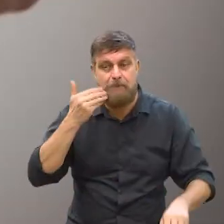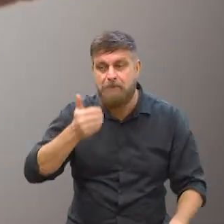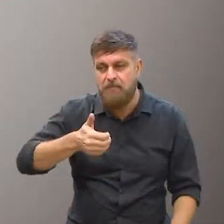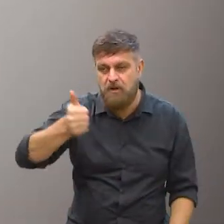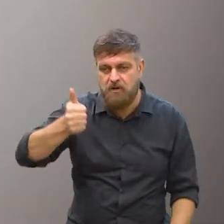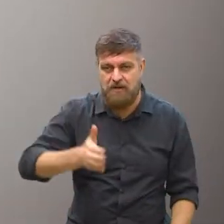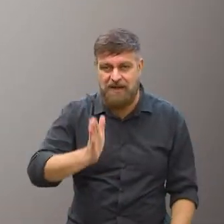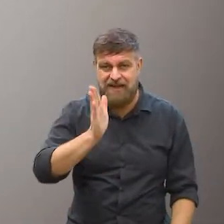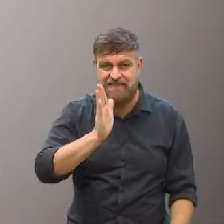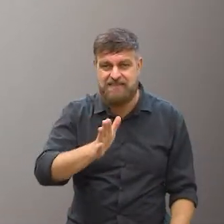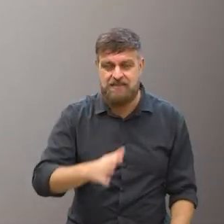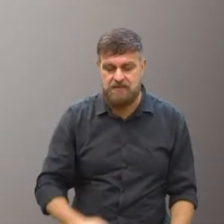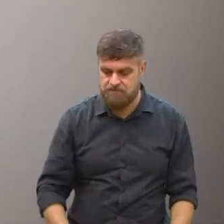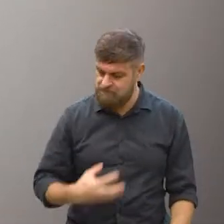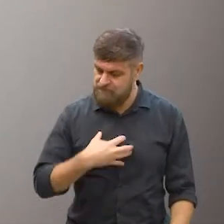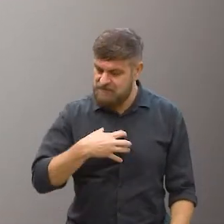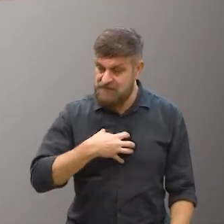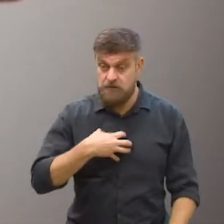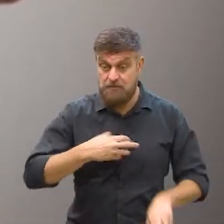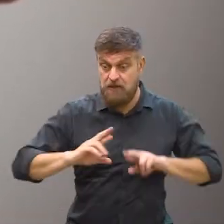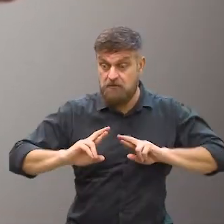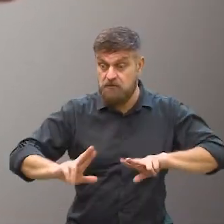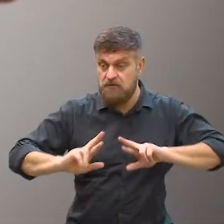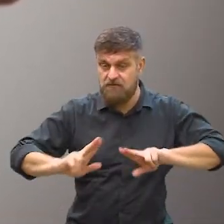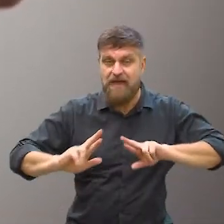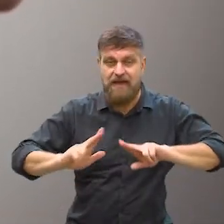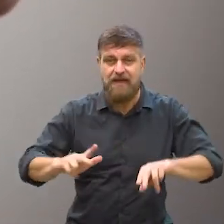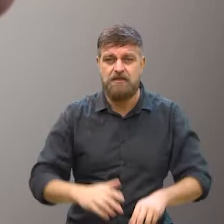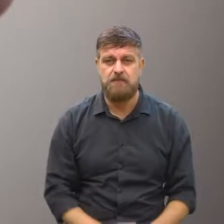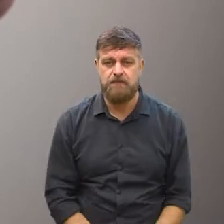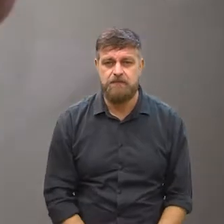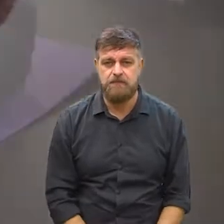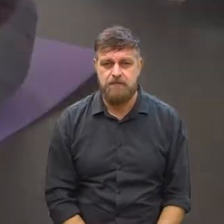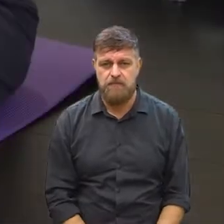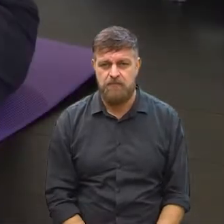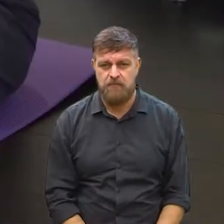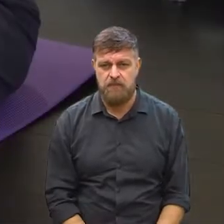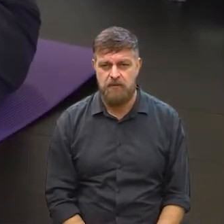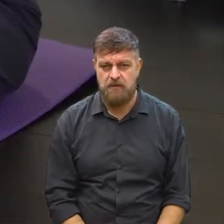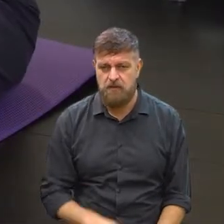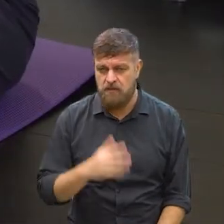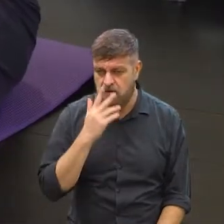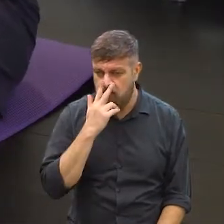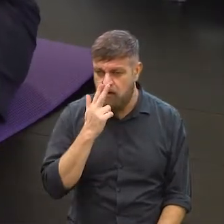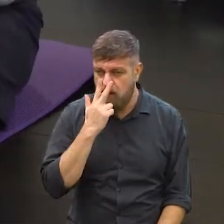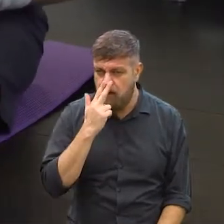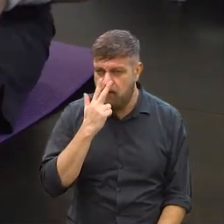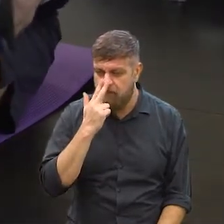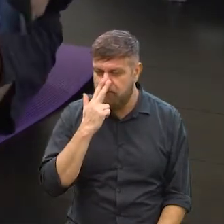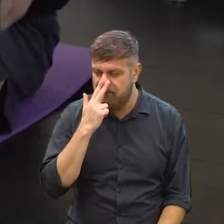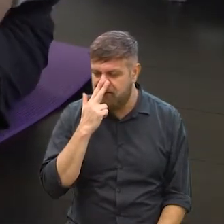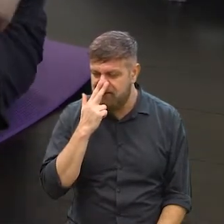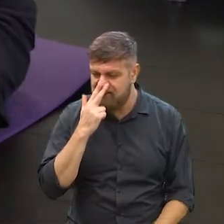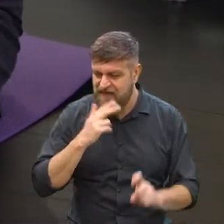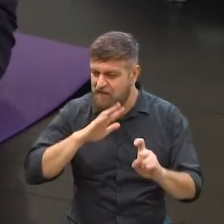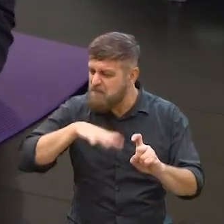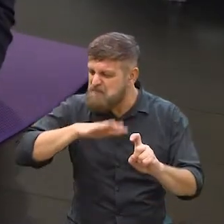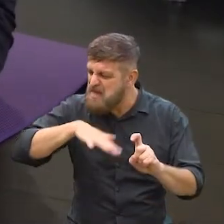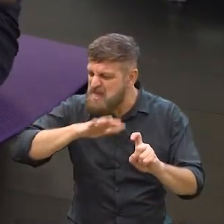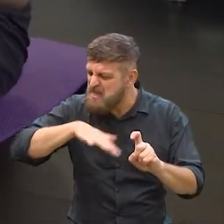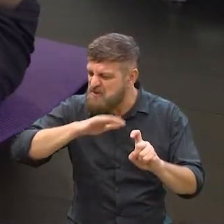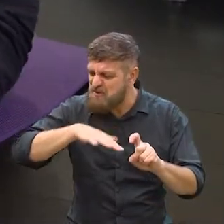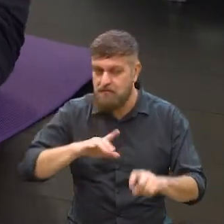tão diferente que passa a parecer meio folclórica, assim, né? Meio